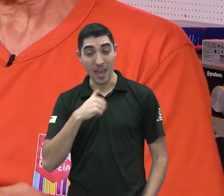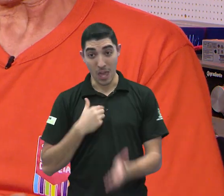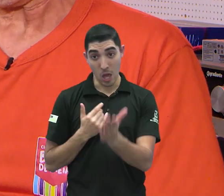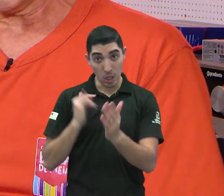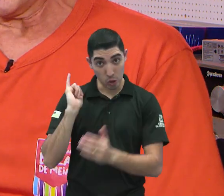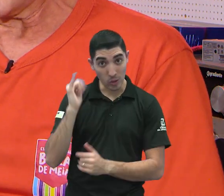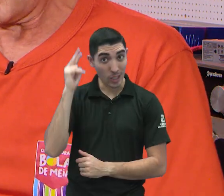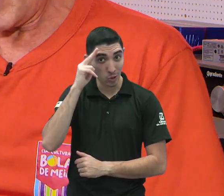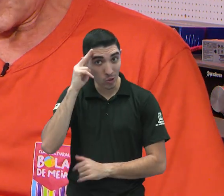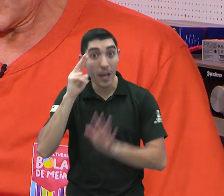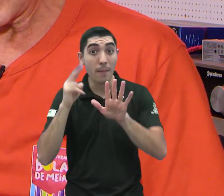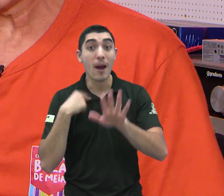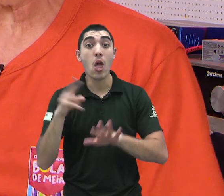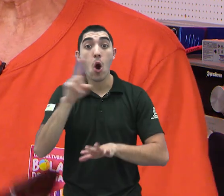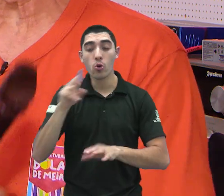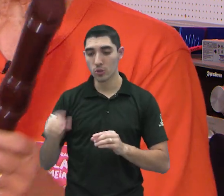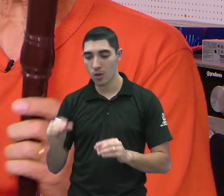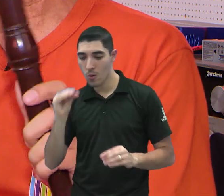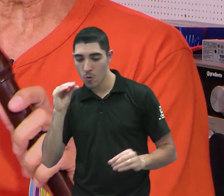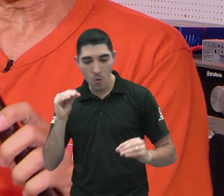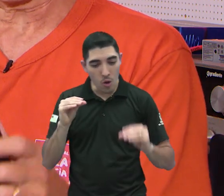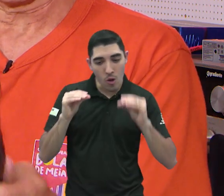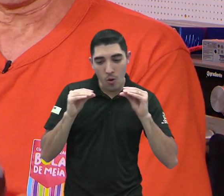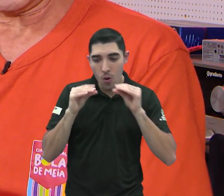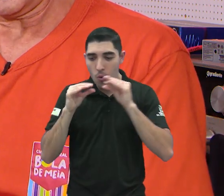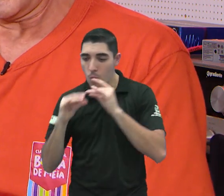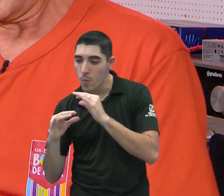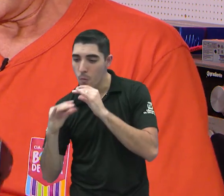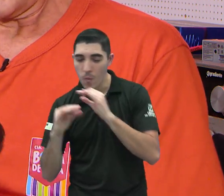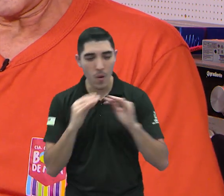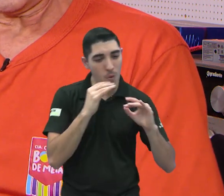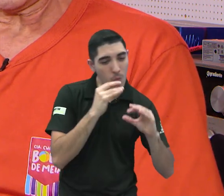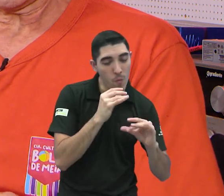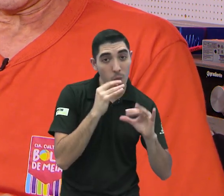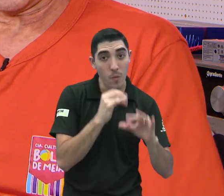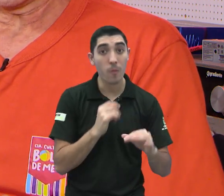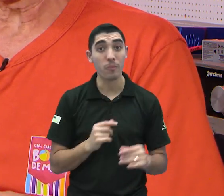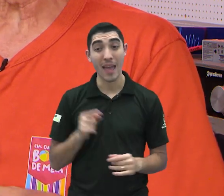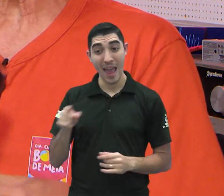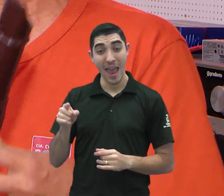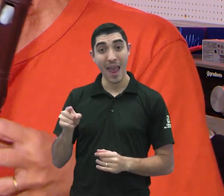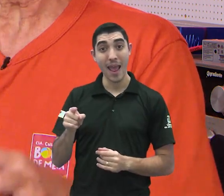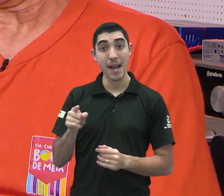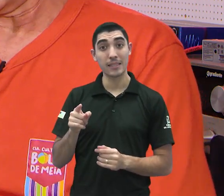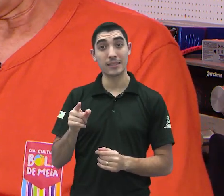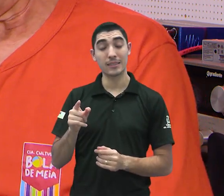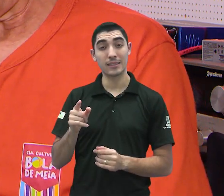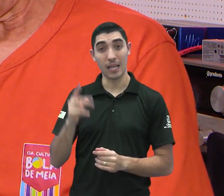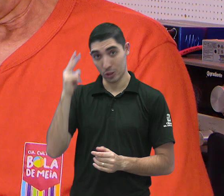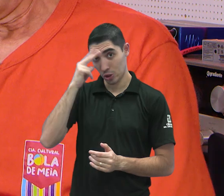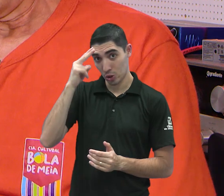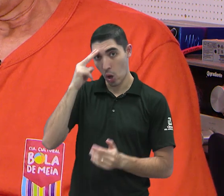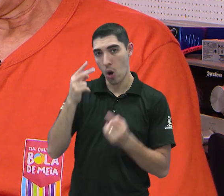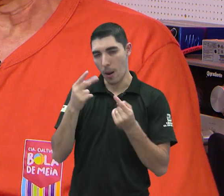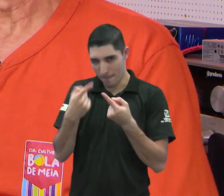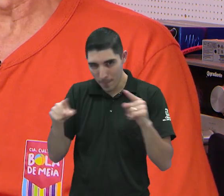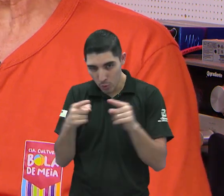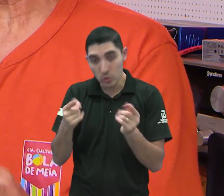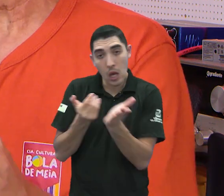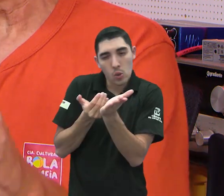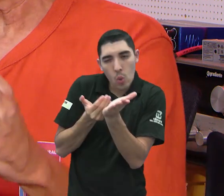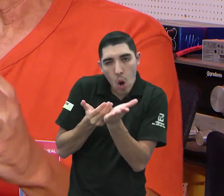contando, mas eu começo contando com duas flautas, né? E aí a introdução